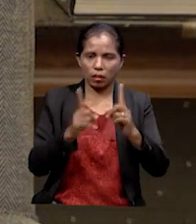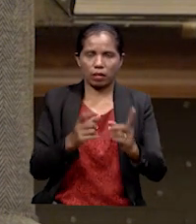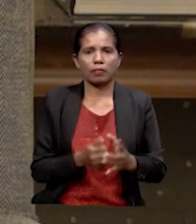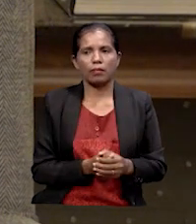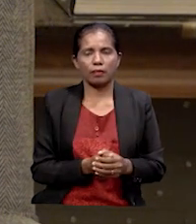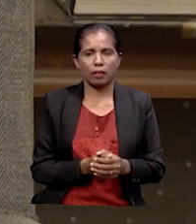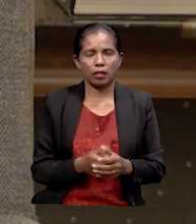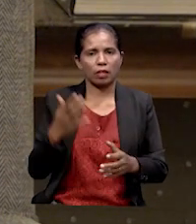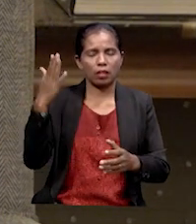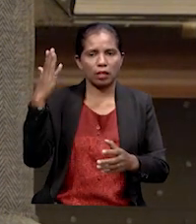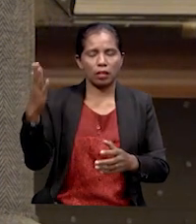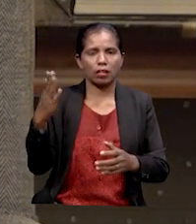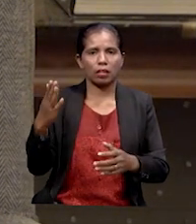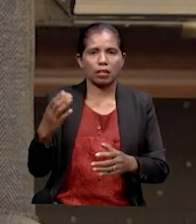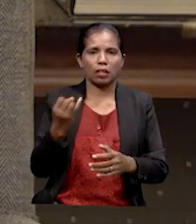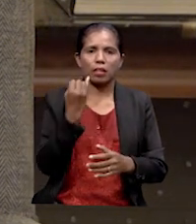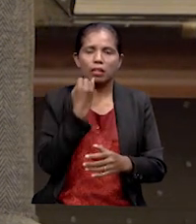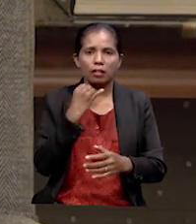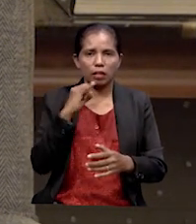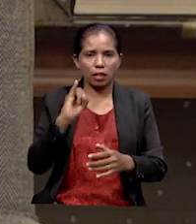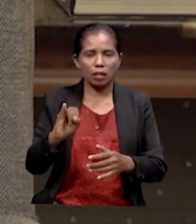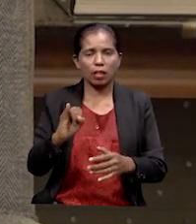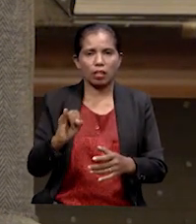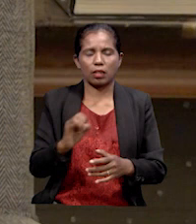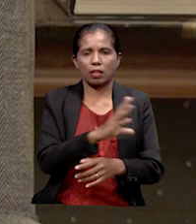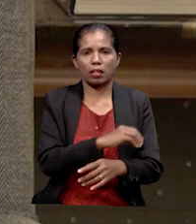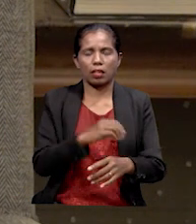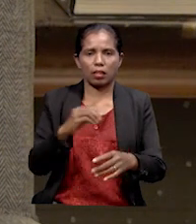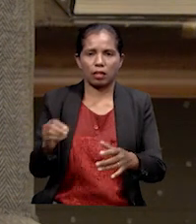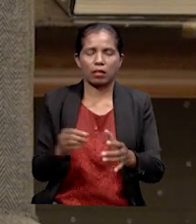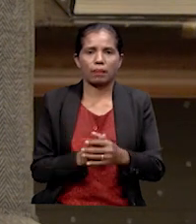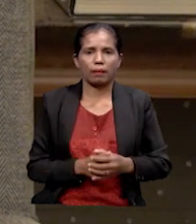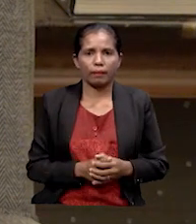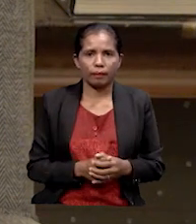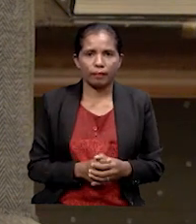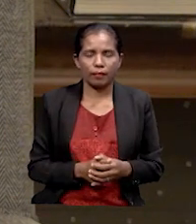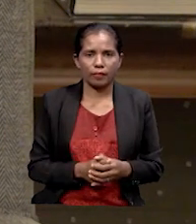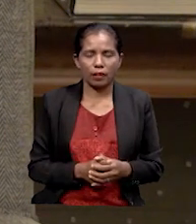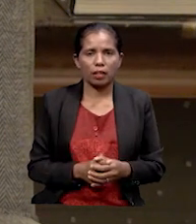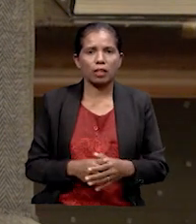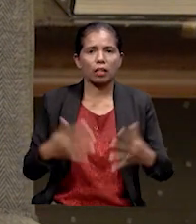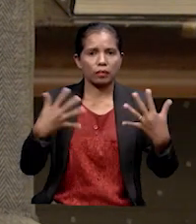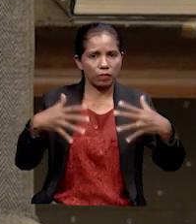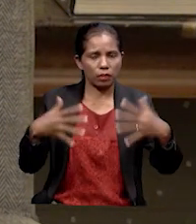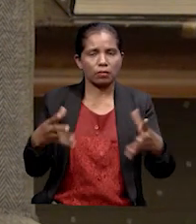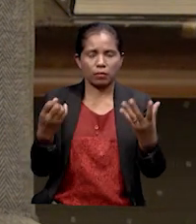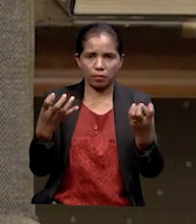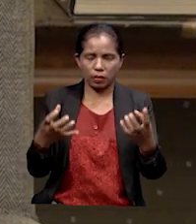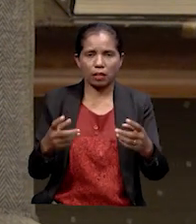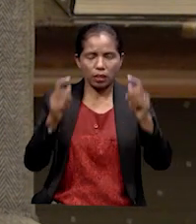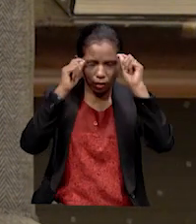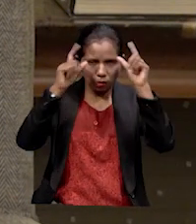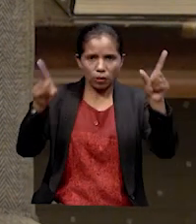a Palestina, Israel, e conflito barbara, né? Timor é nessa exemplo,